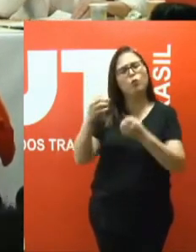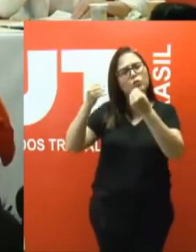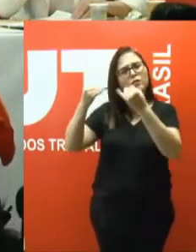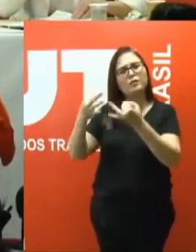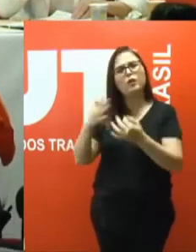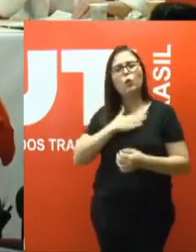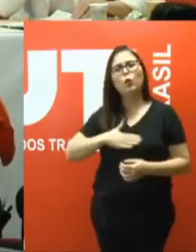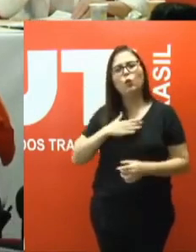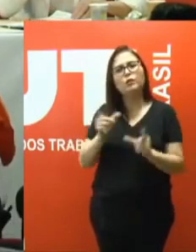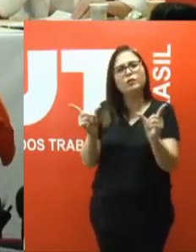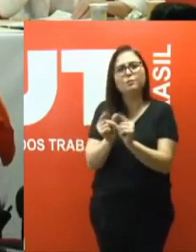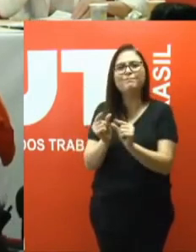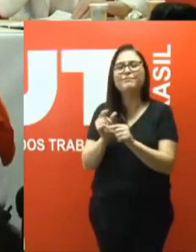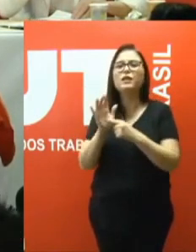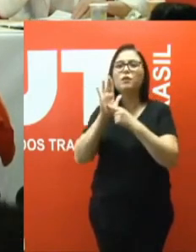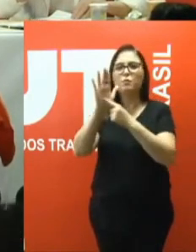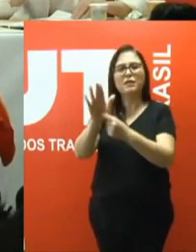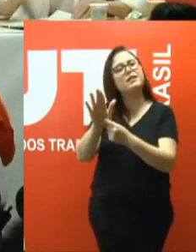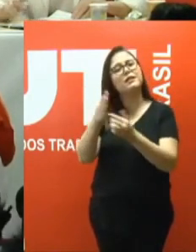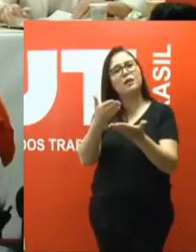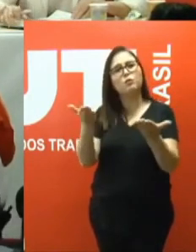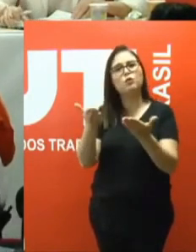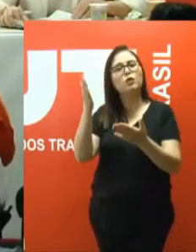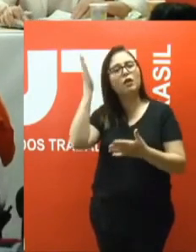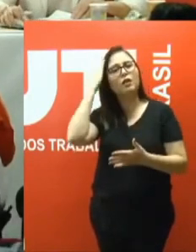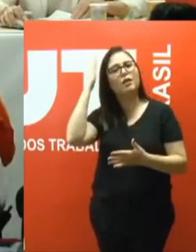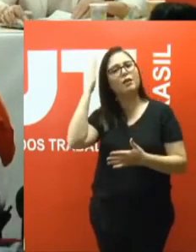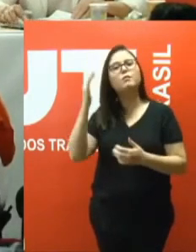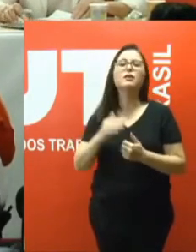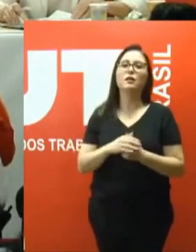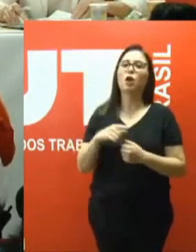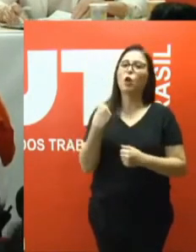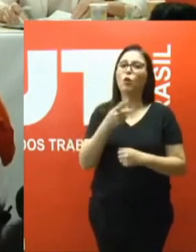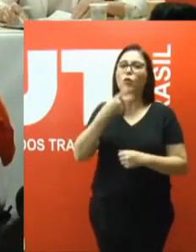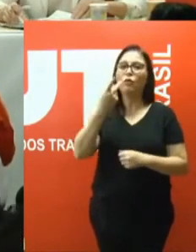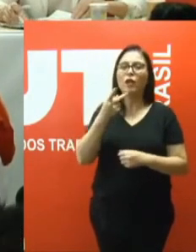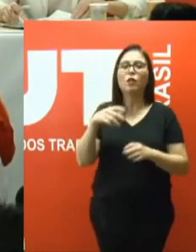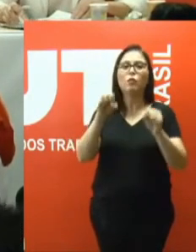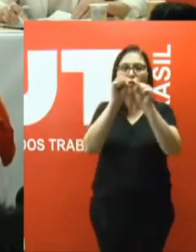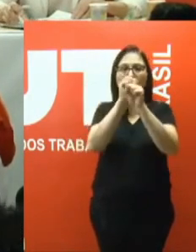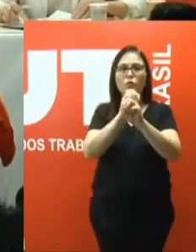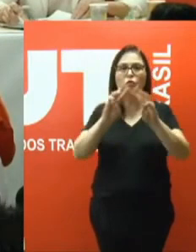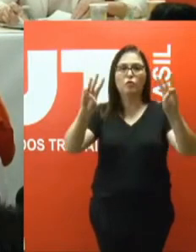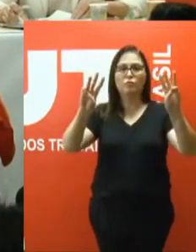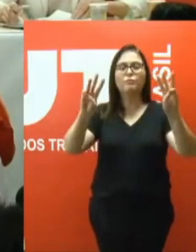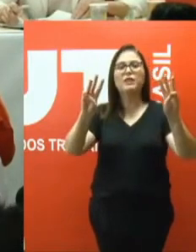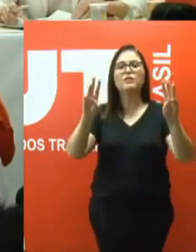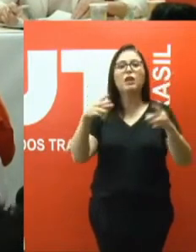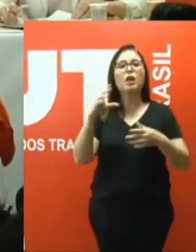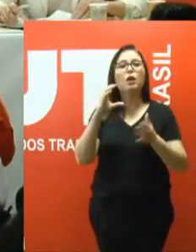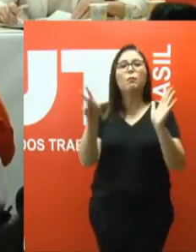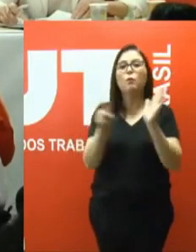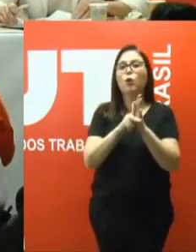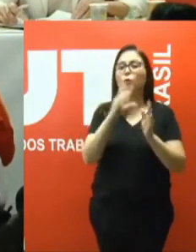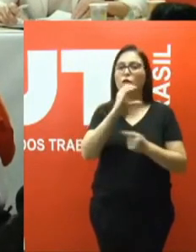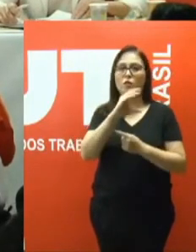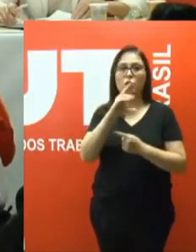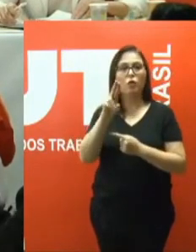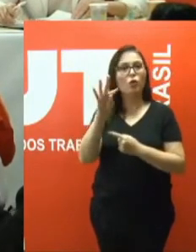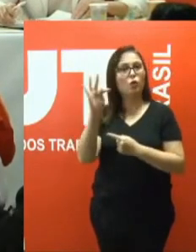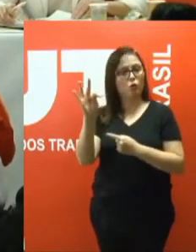de apresentar essas ideias para o senhor. Nós chamamos de plataforma da CUT, entendemos que é uma